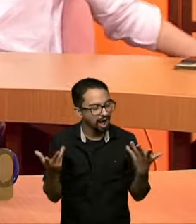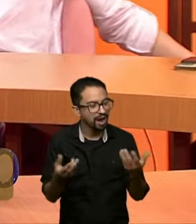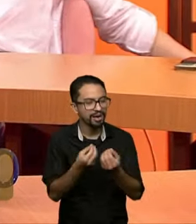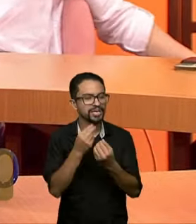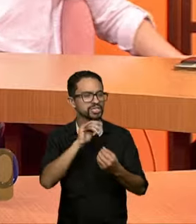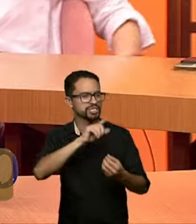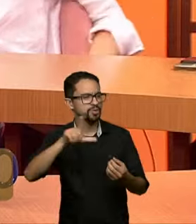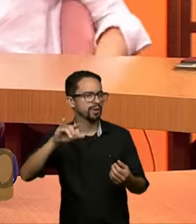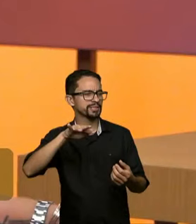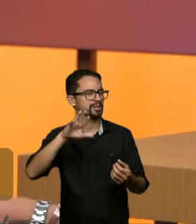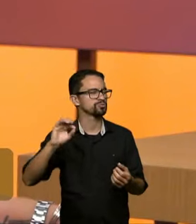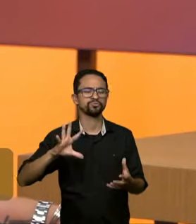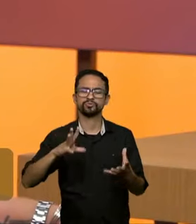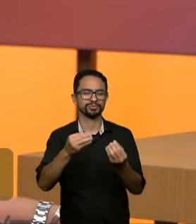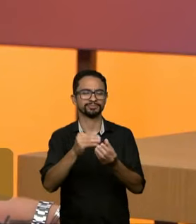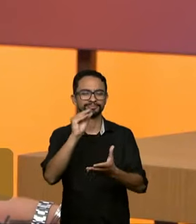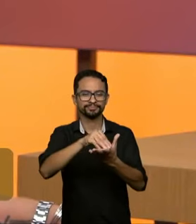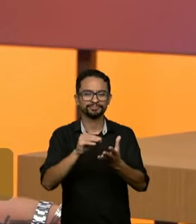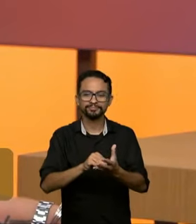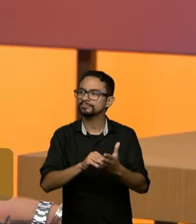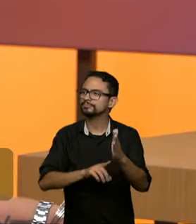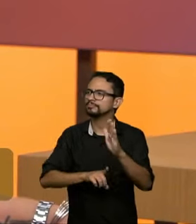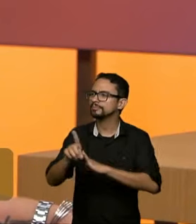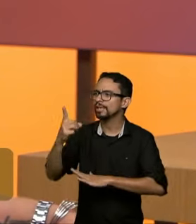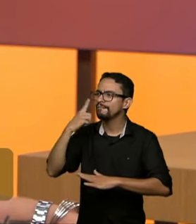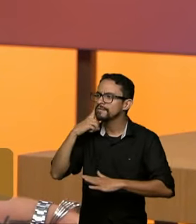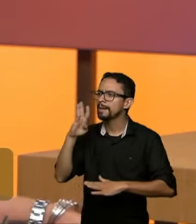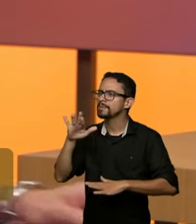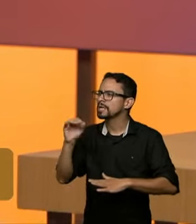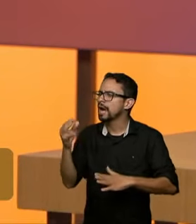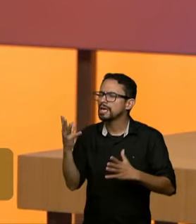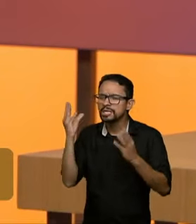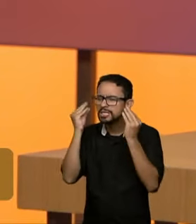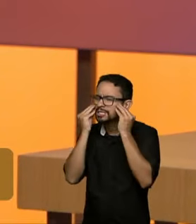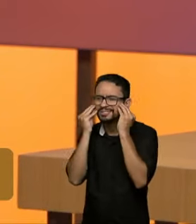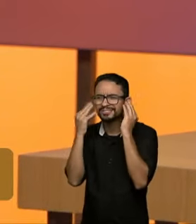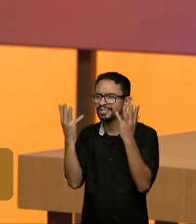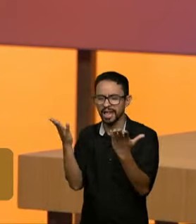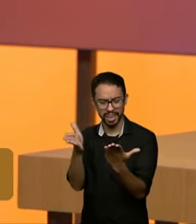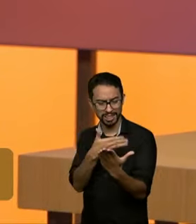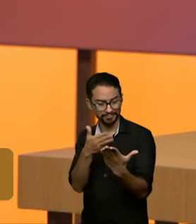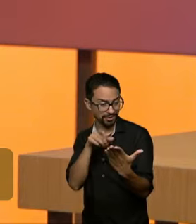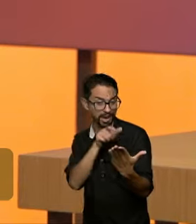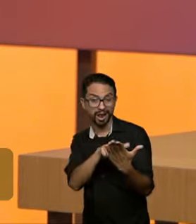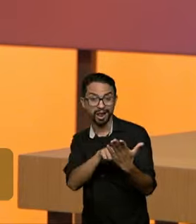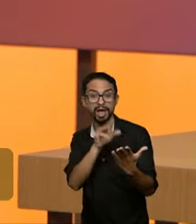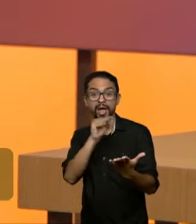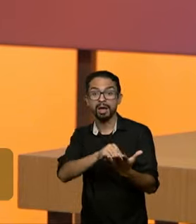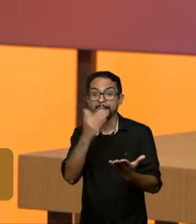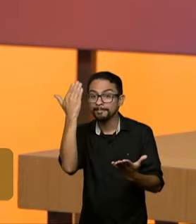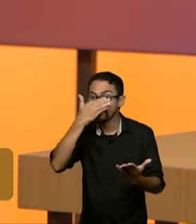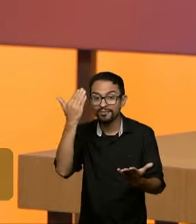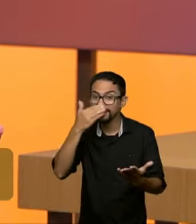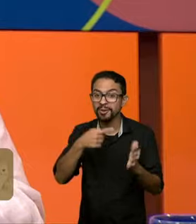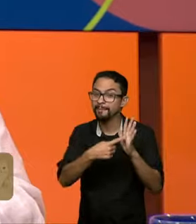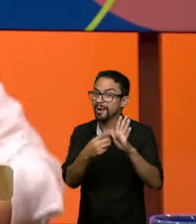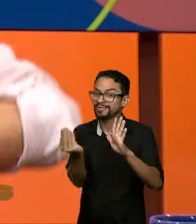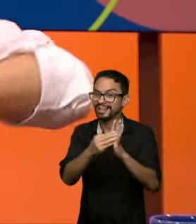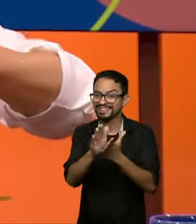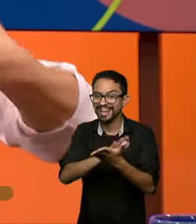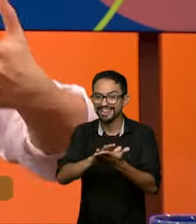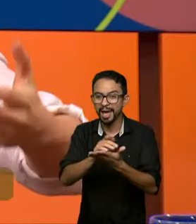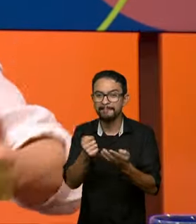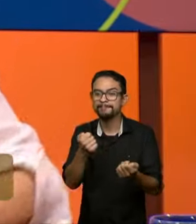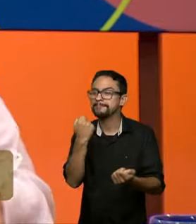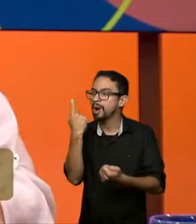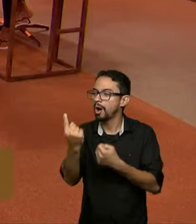tem Caetano, tem tudo. E eu amei você fazendo a boneca, gente. Não. Porque no livro a boneca não aparece tanto. E lá tá